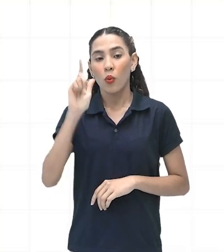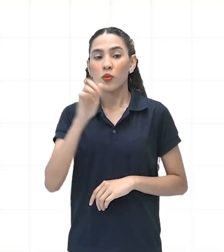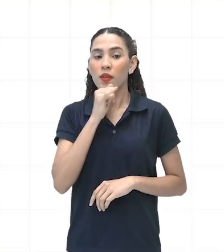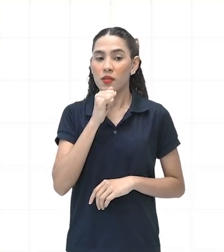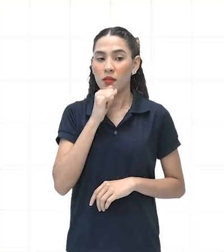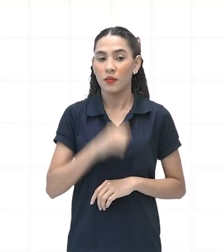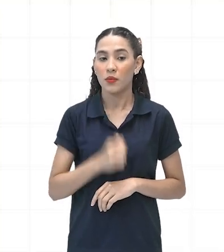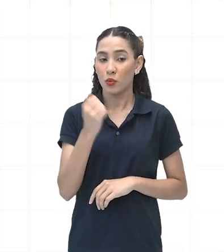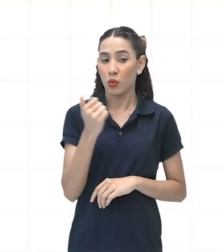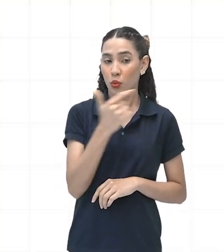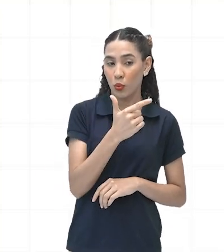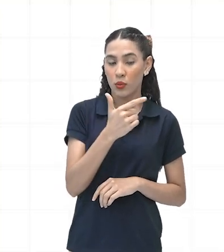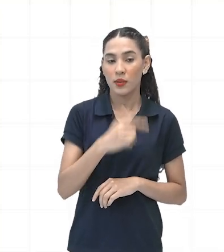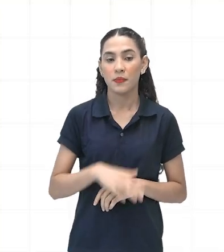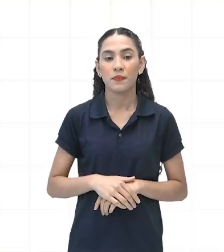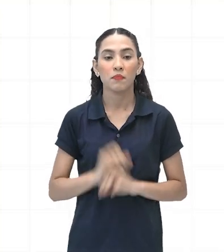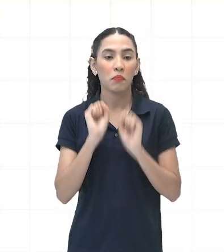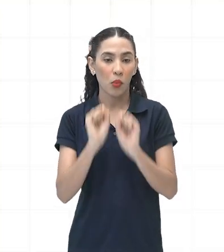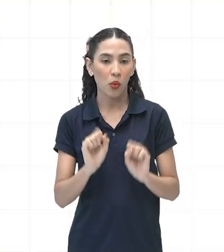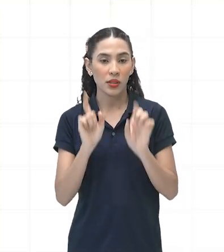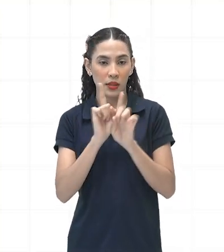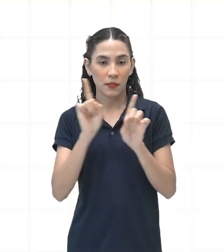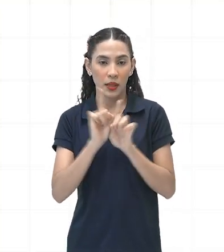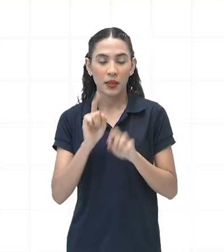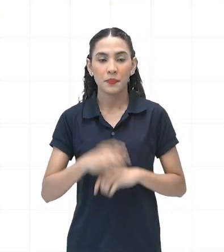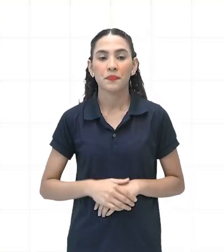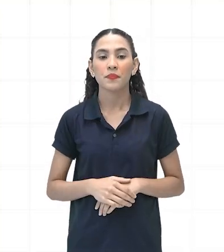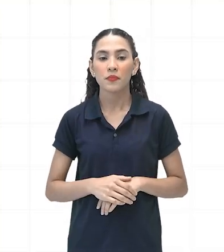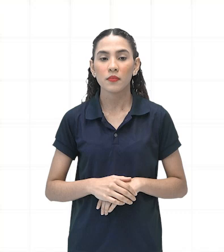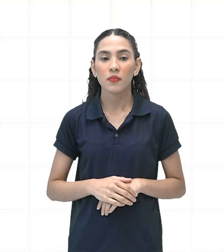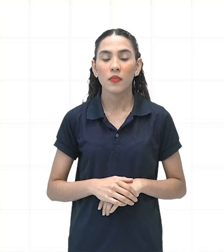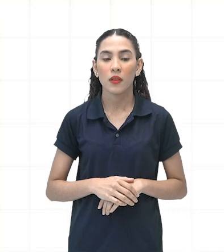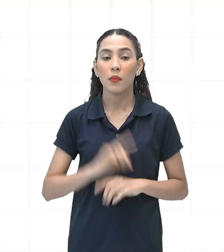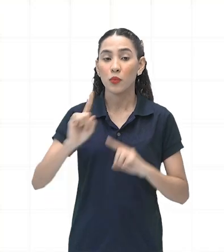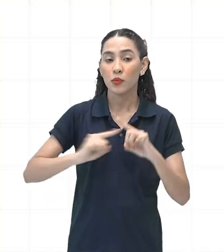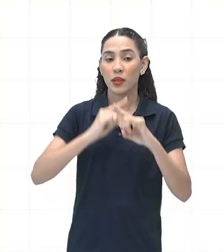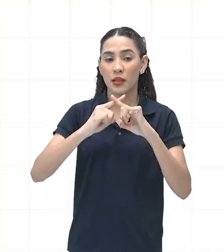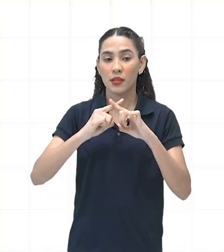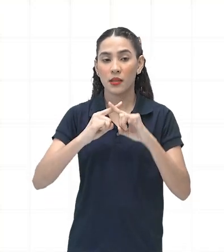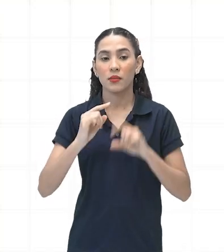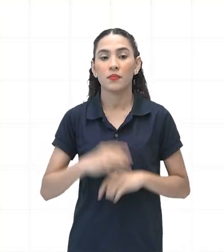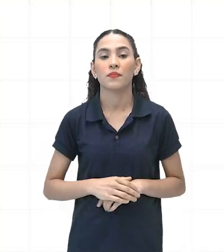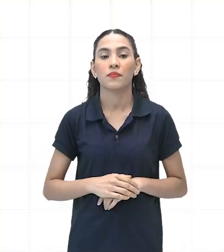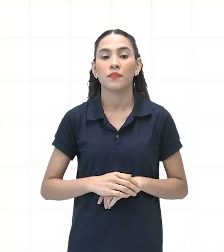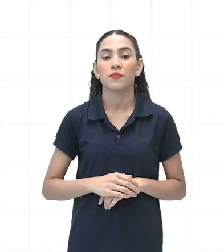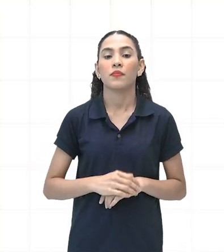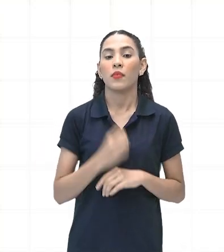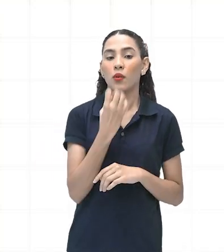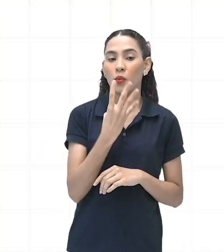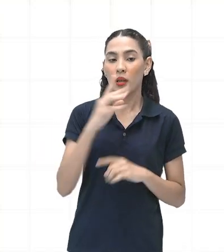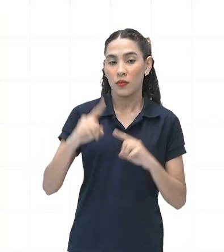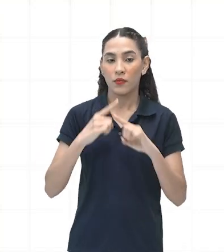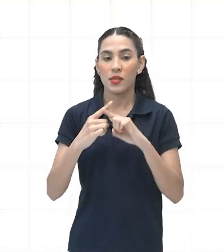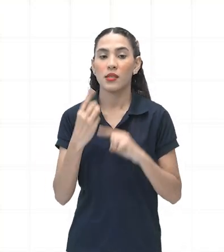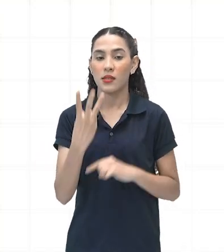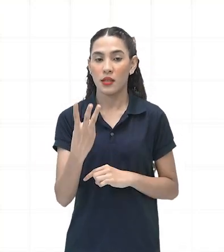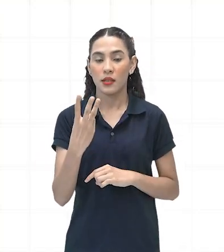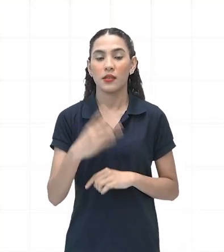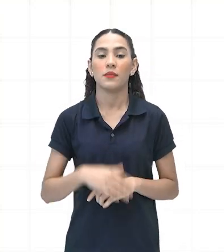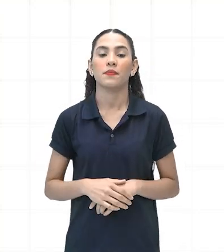posso escrever o número 12 como sendo o produto de 4 vezes